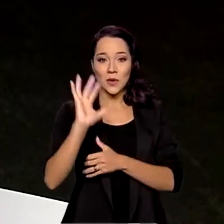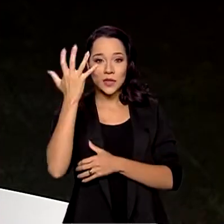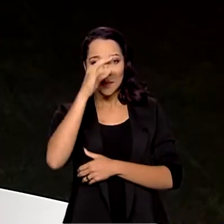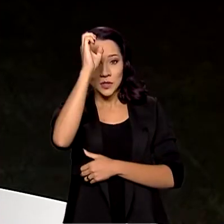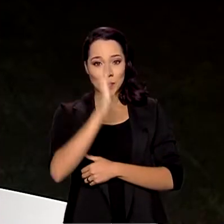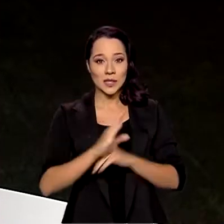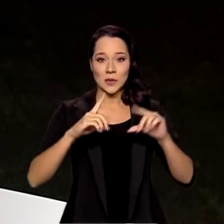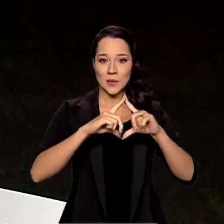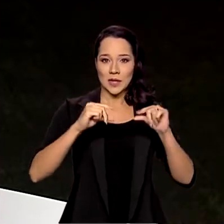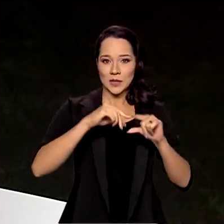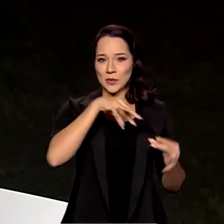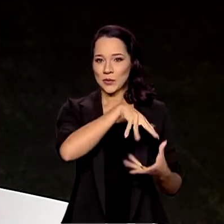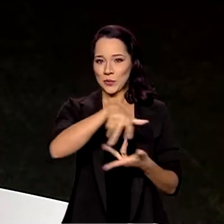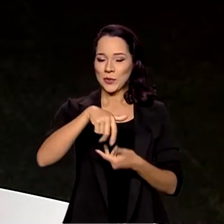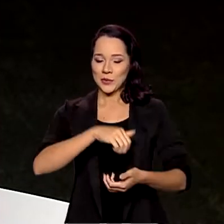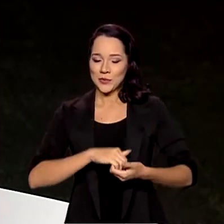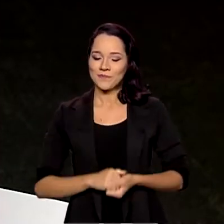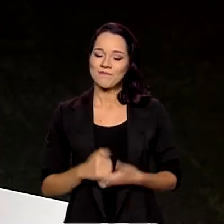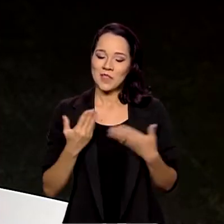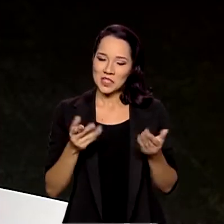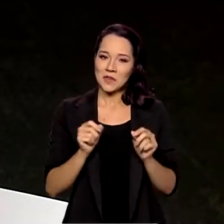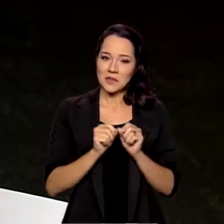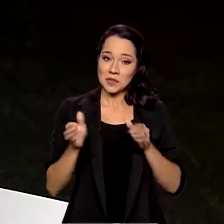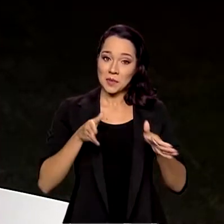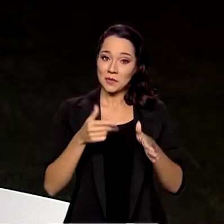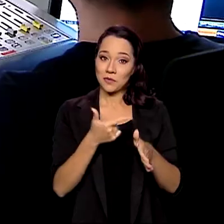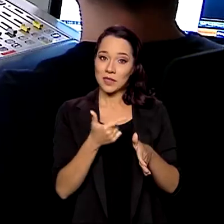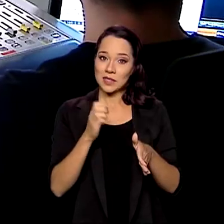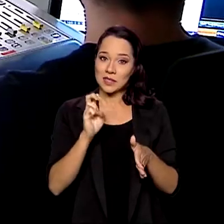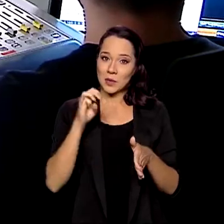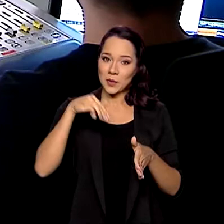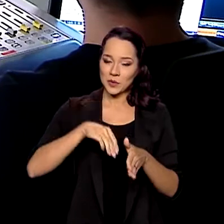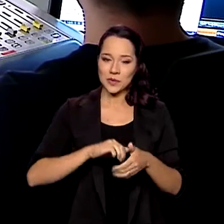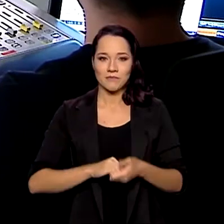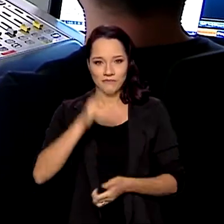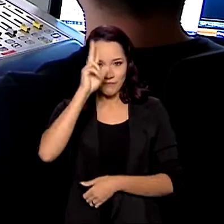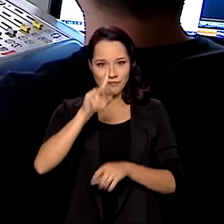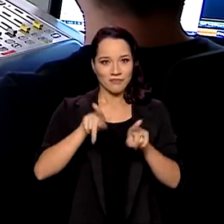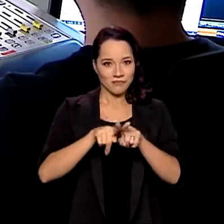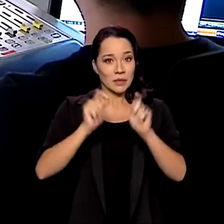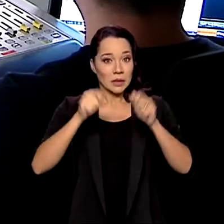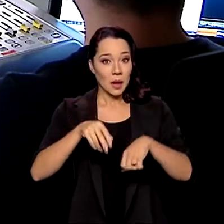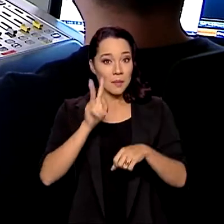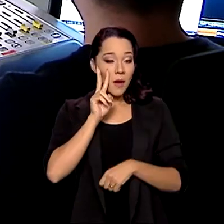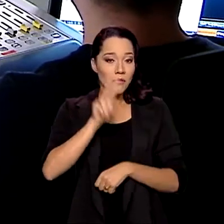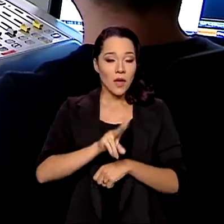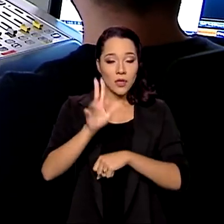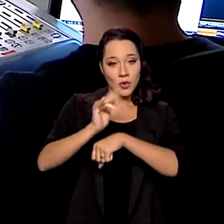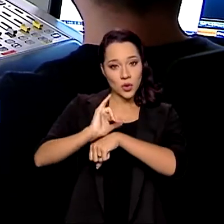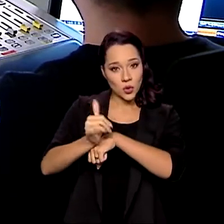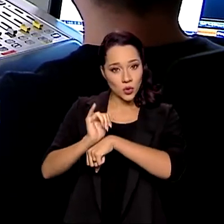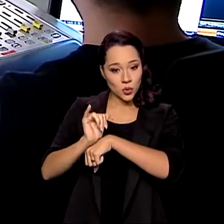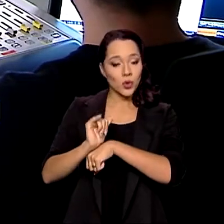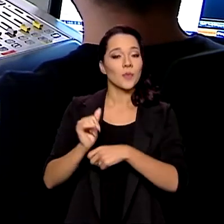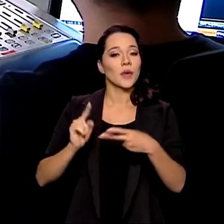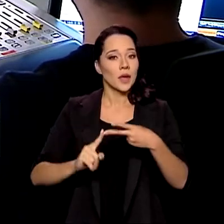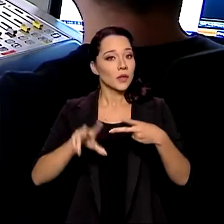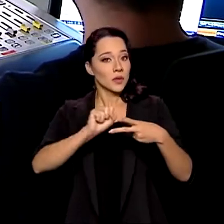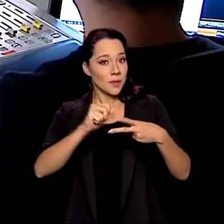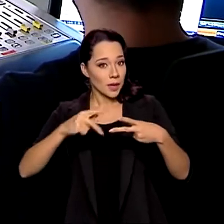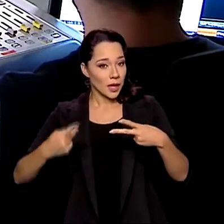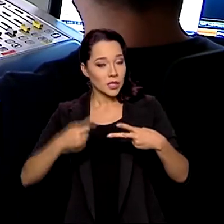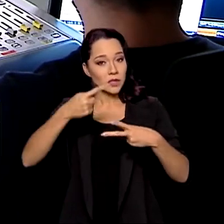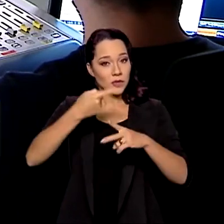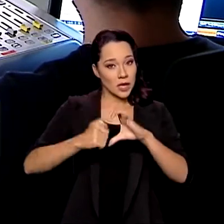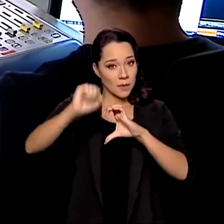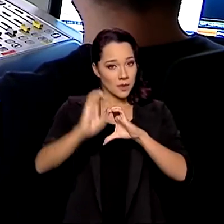acontecimentos de Brasília, do Brasil e do mundo. E é o que faremos nos próximos 25 minutos. Lembrando que a gente está também no YouTube, em Rádio Nacional BR, nos aplicativos